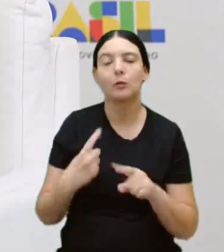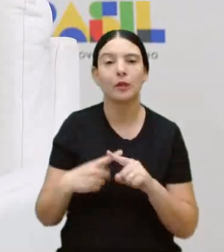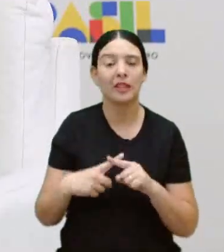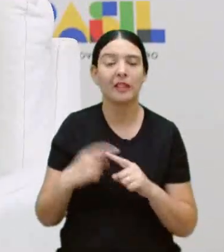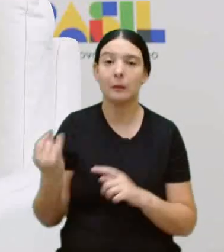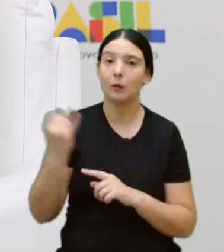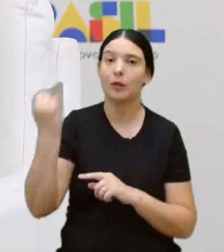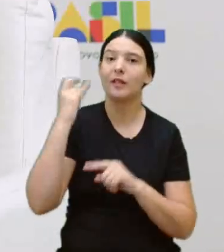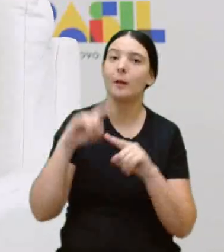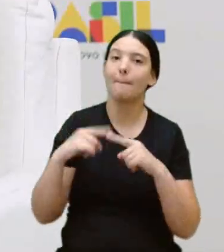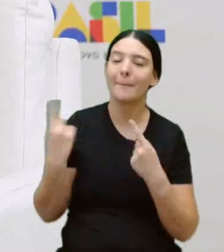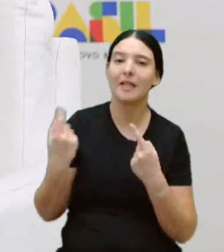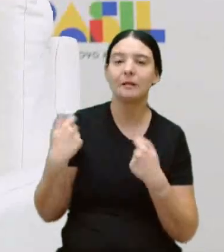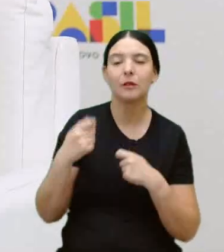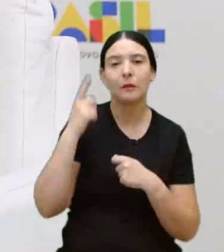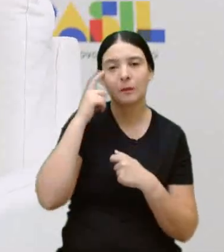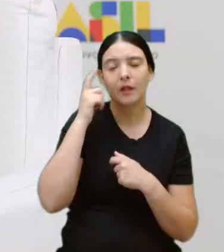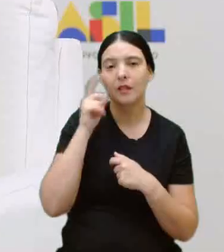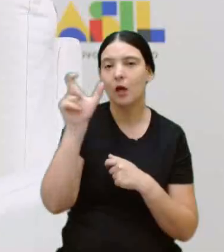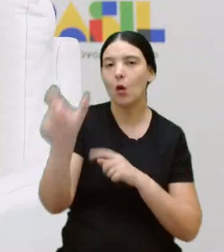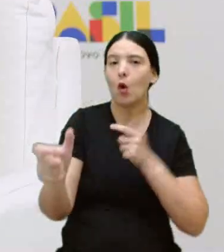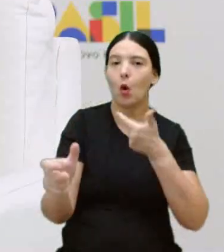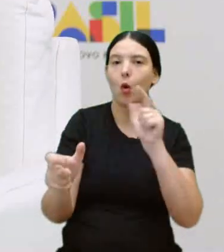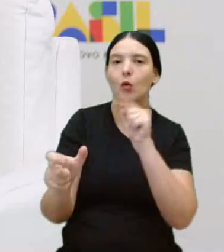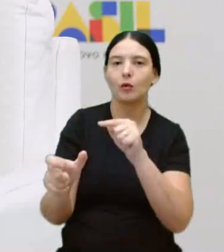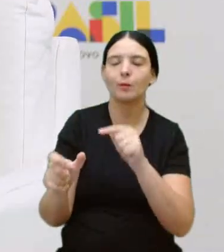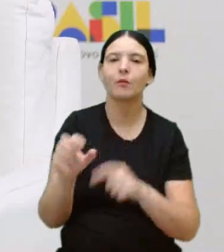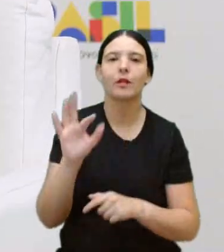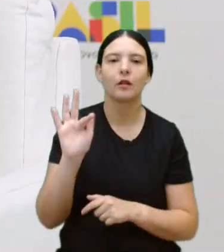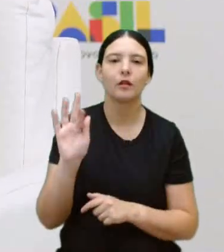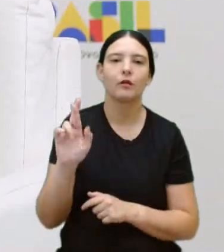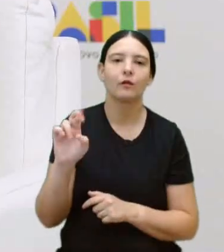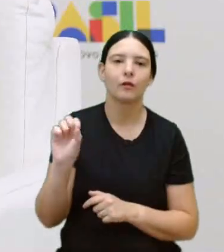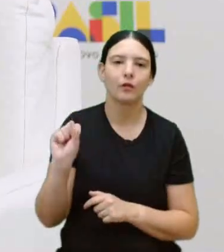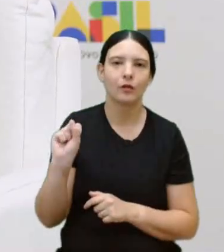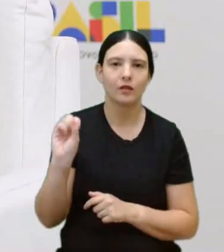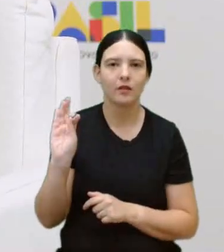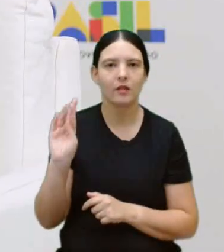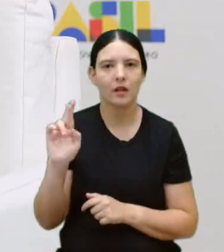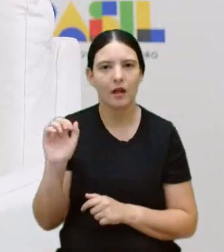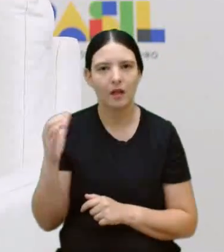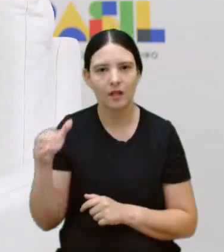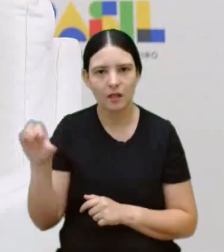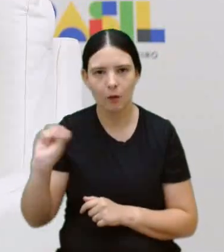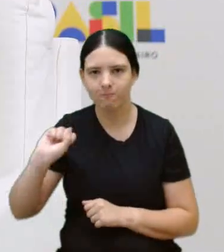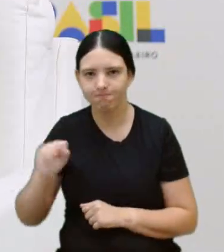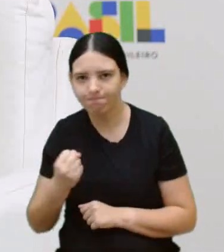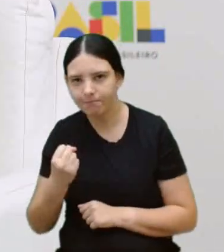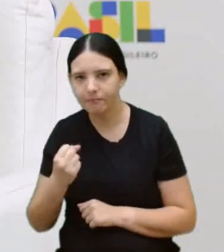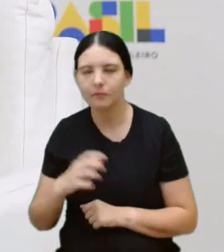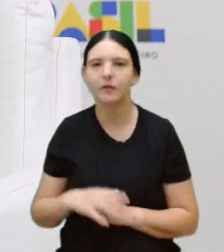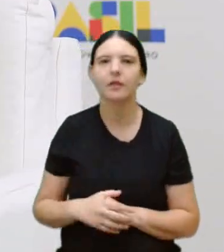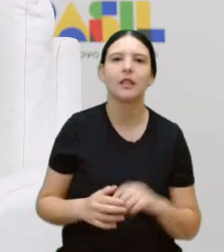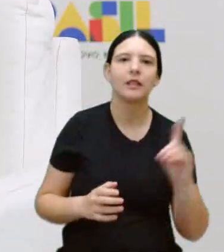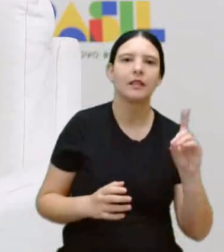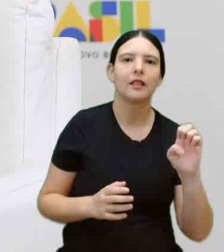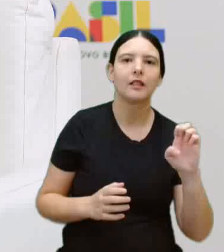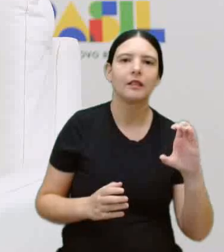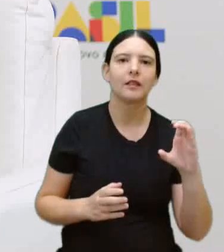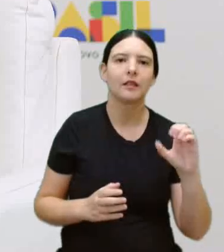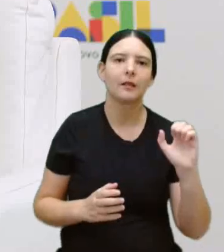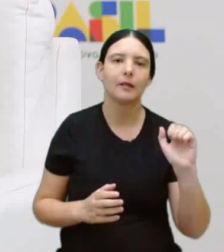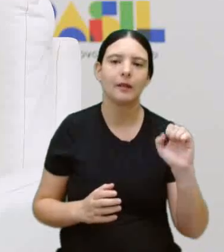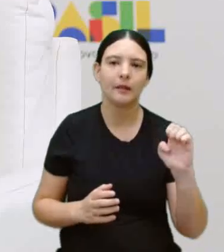projetar no outro que ele não é. Exemplo de frustração e de decepção. 2 pais, 2